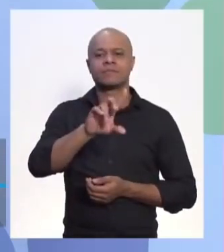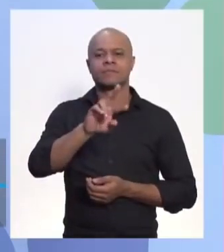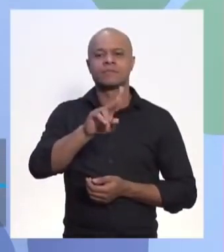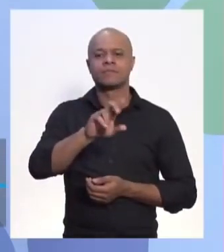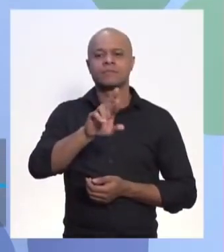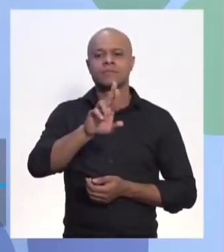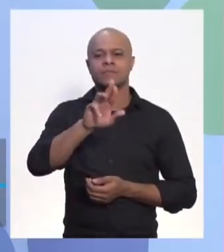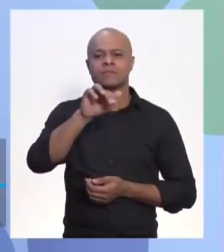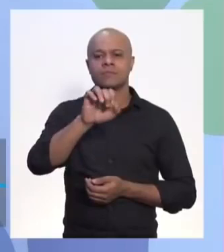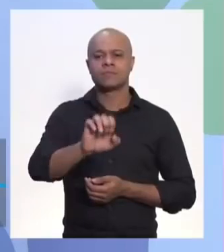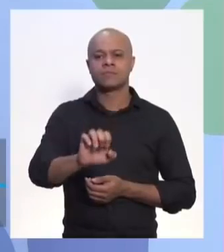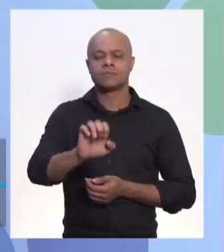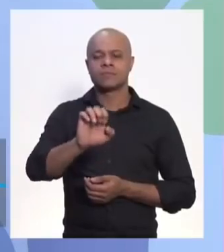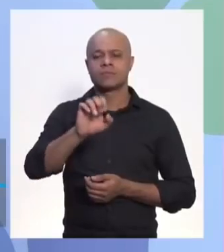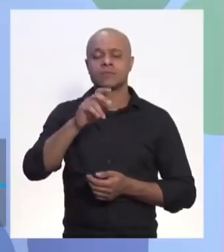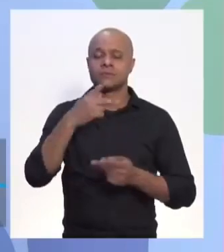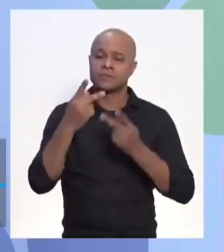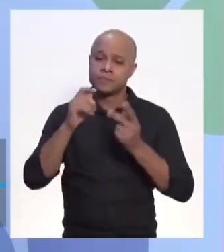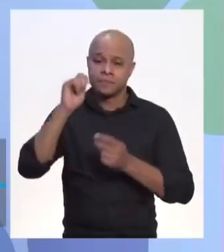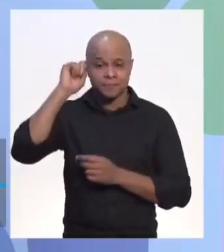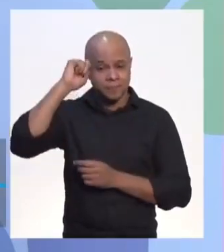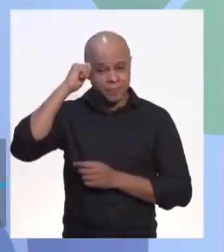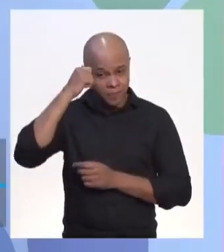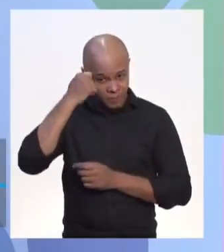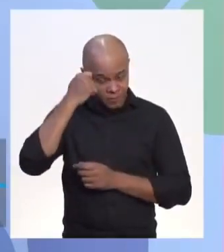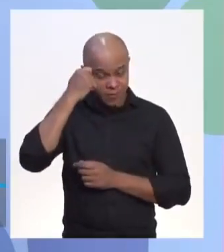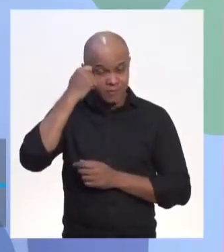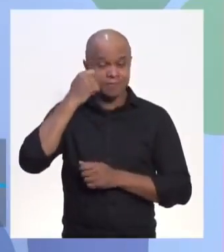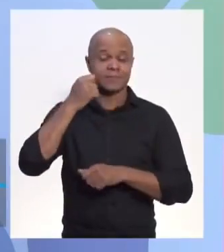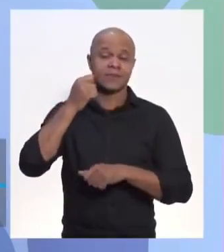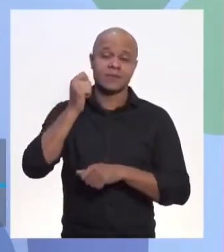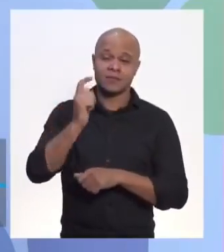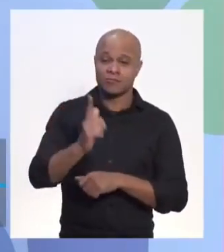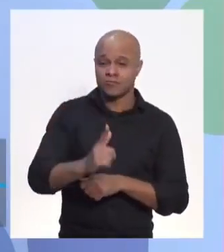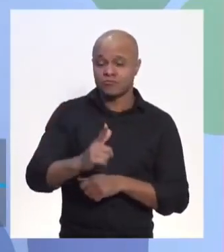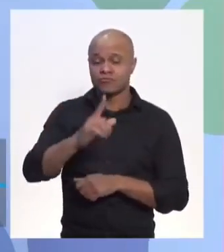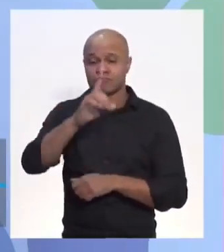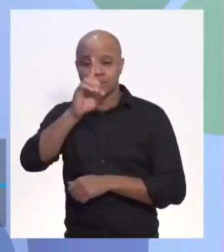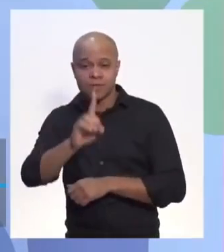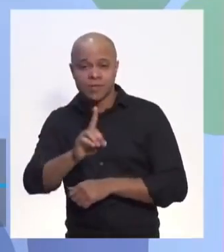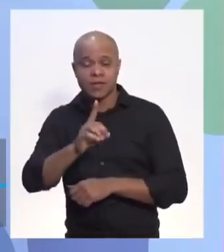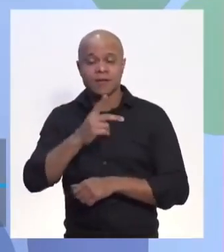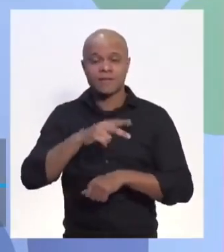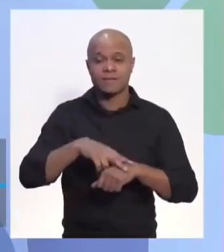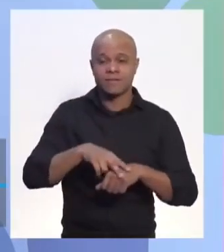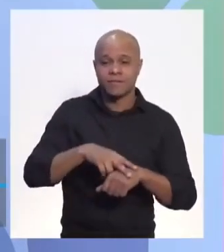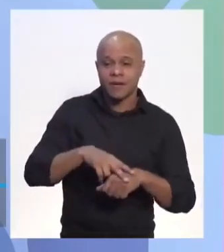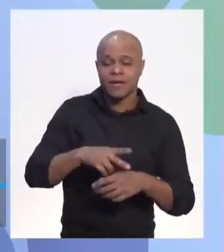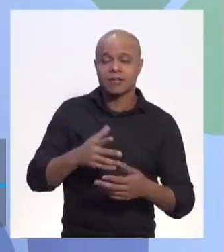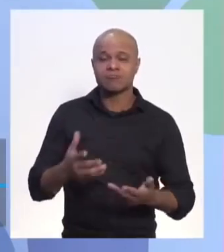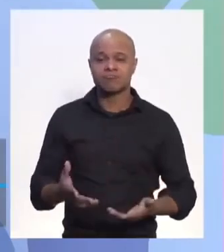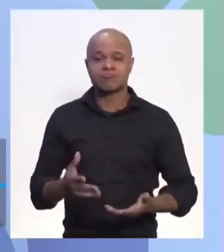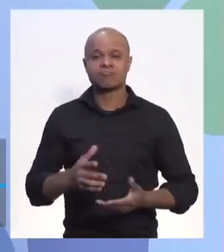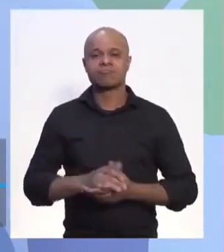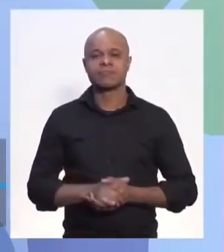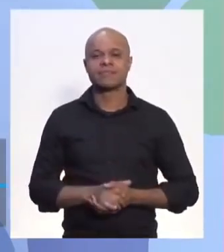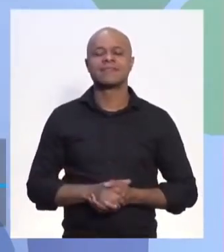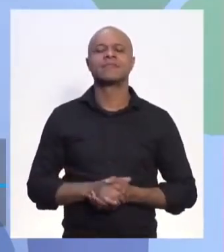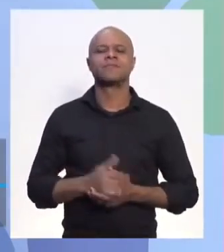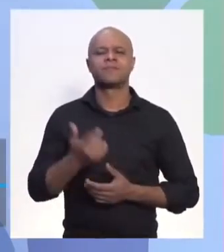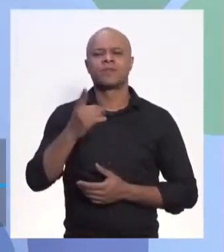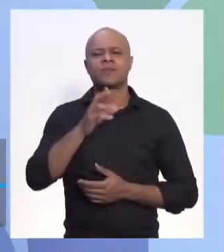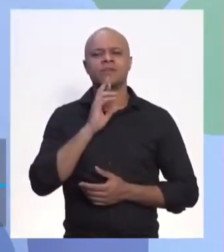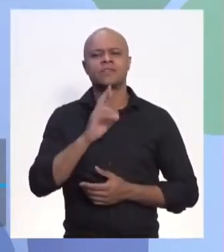azul e amarelo. Verde e amarelo da Késia. Então, assim, tiveram aqui outros tipos